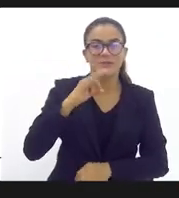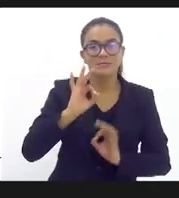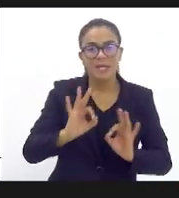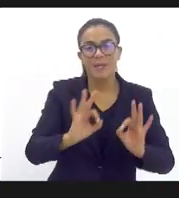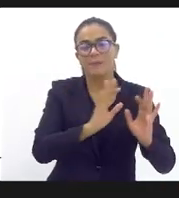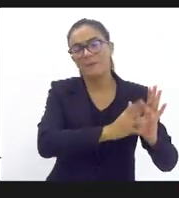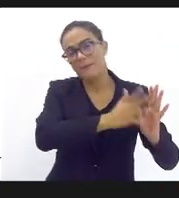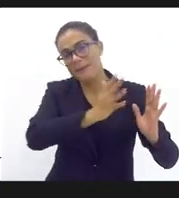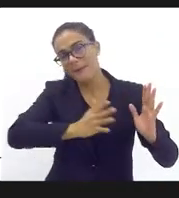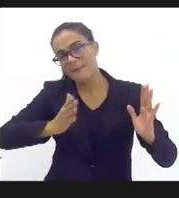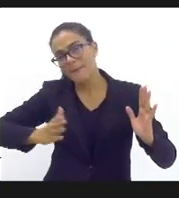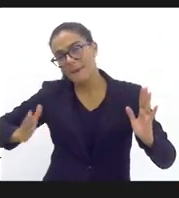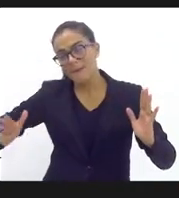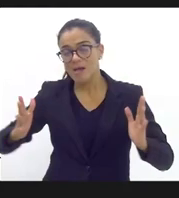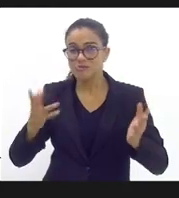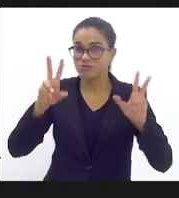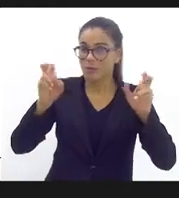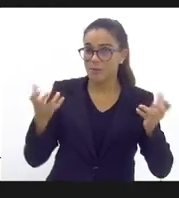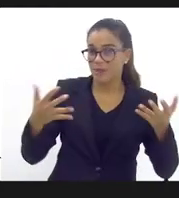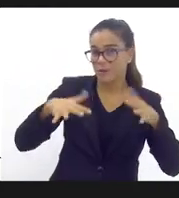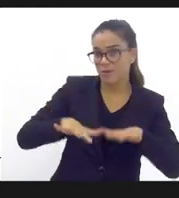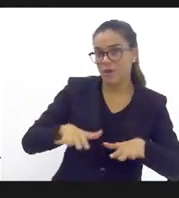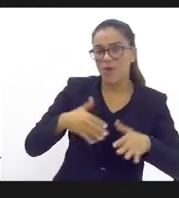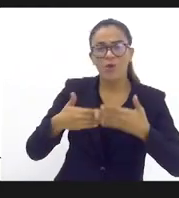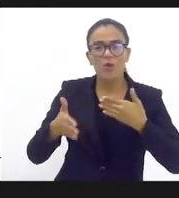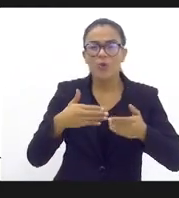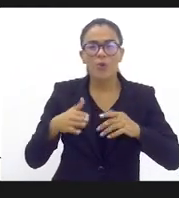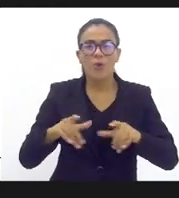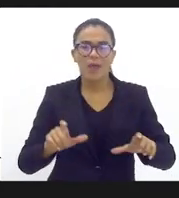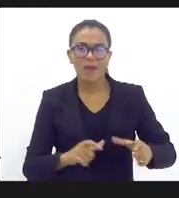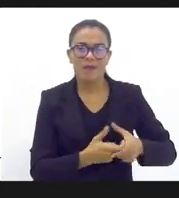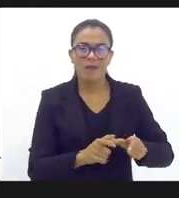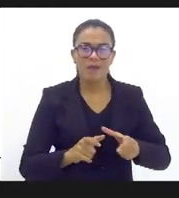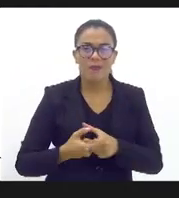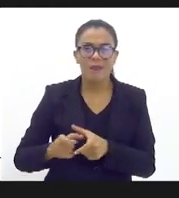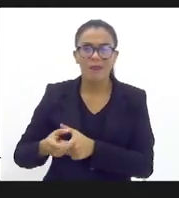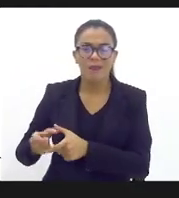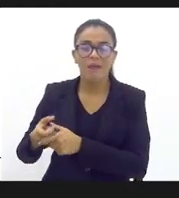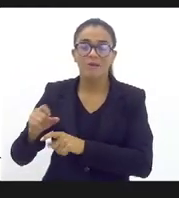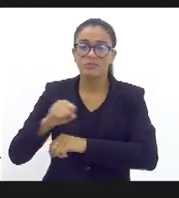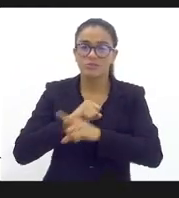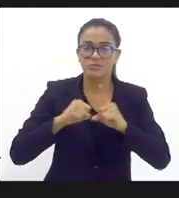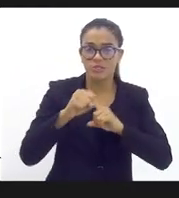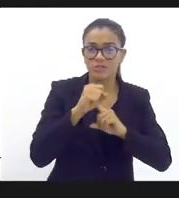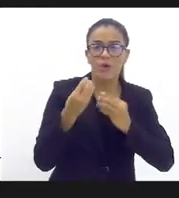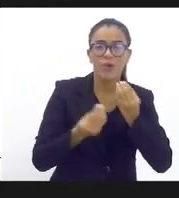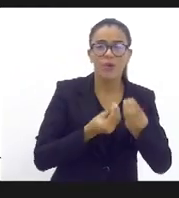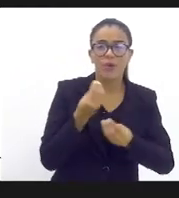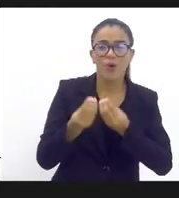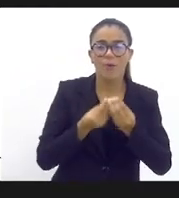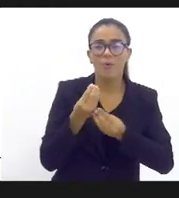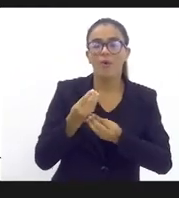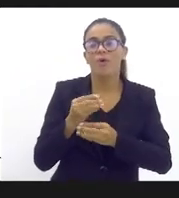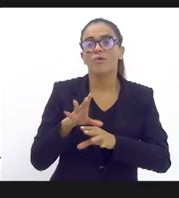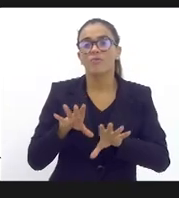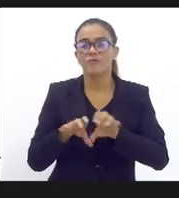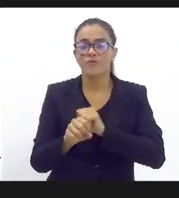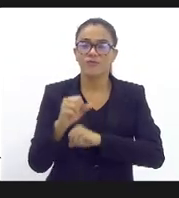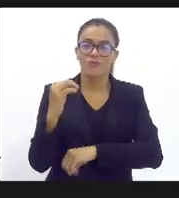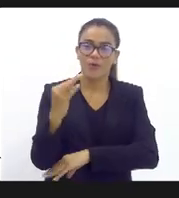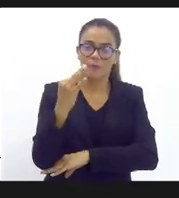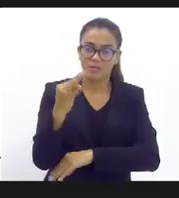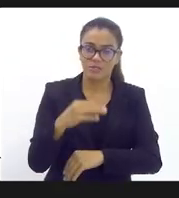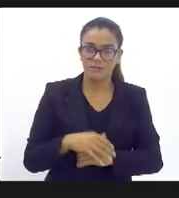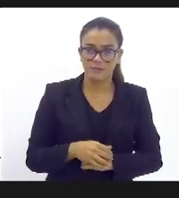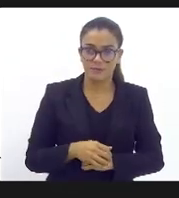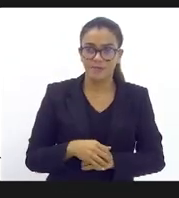processos inclusivos de qualquer minoria social, eles se dão através de processos formativos da nossa sociedade.